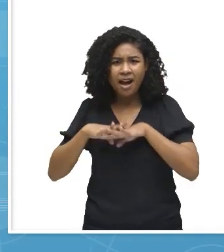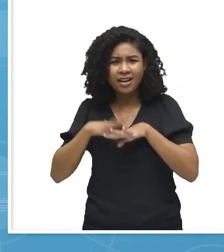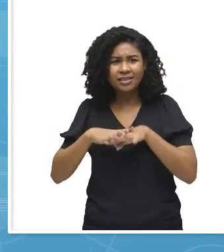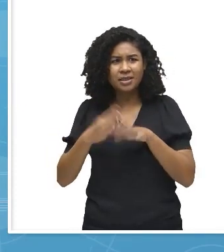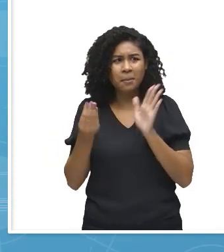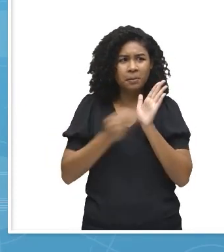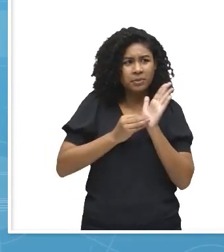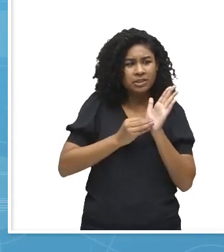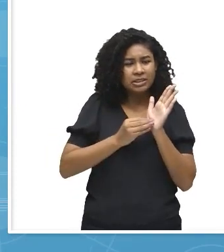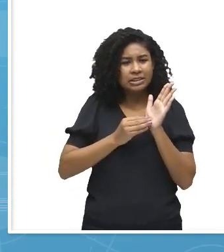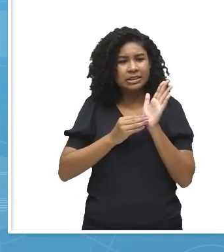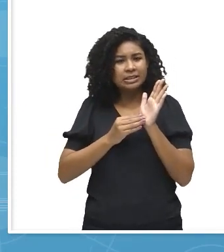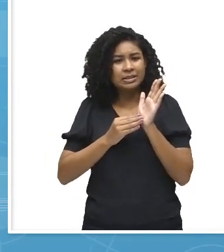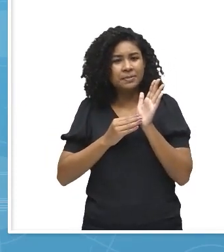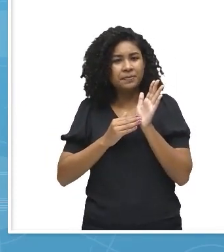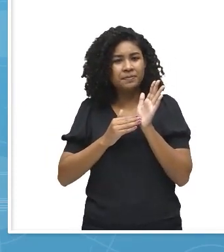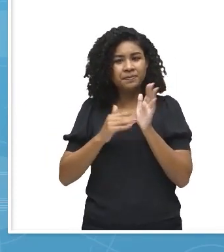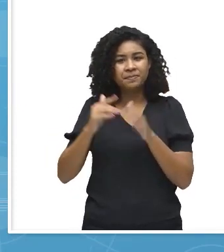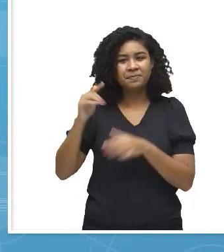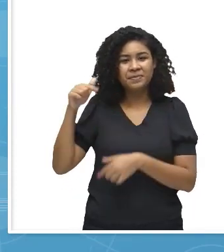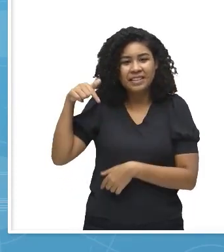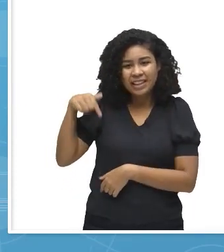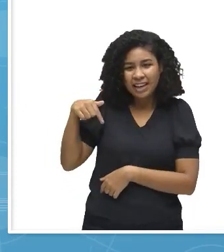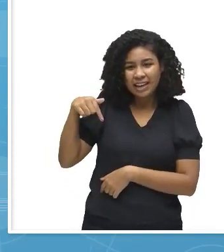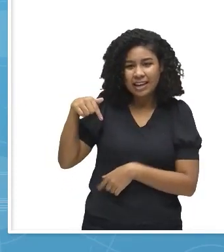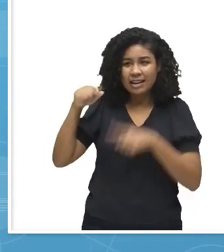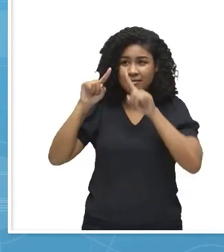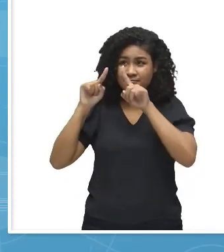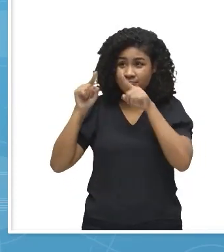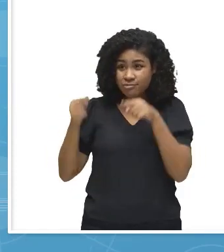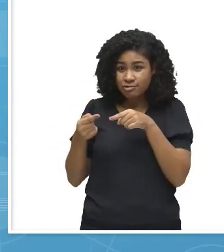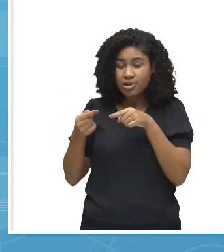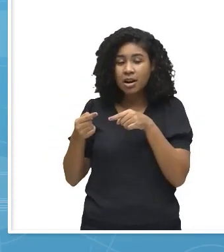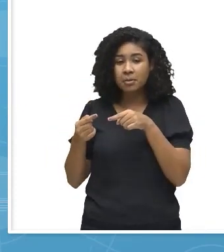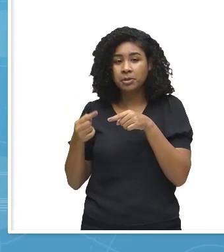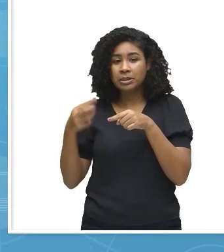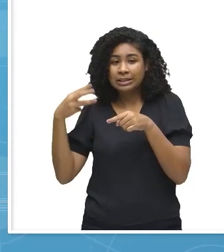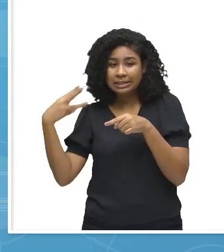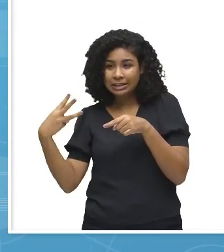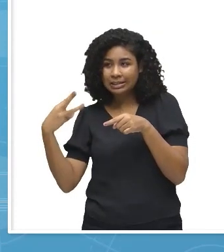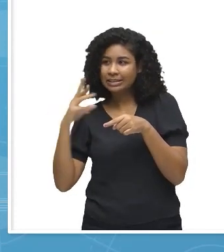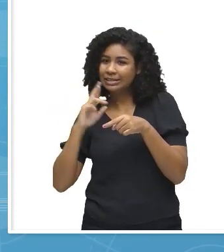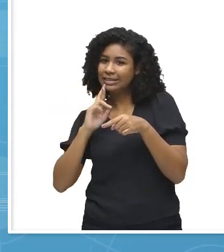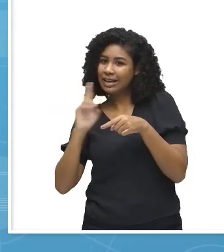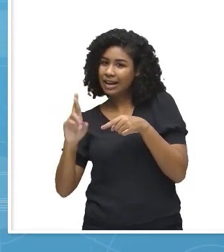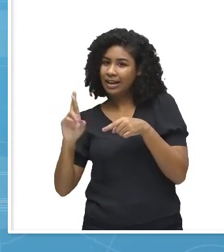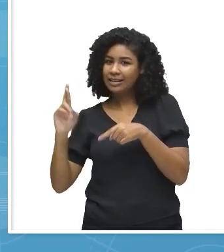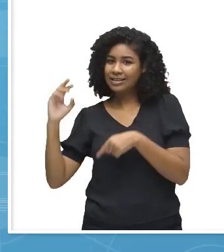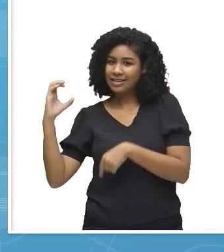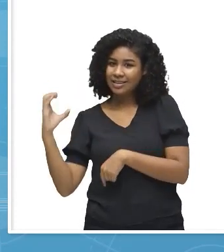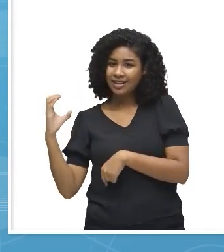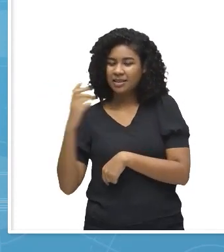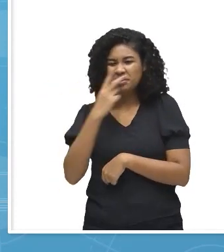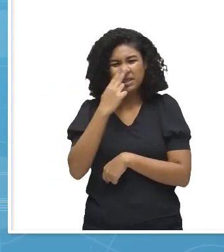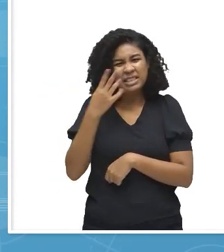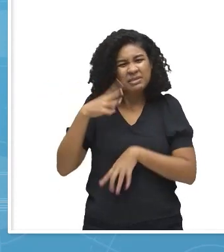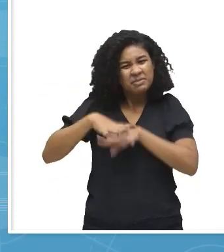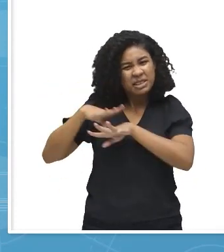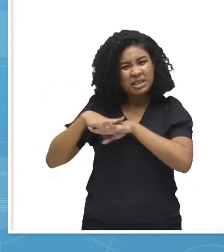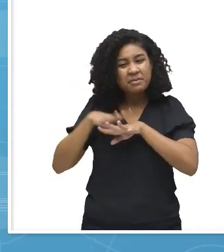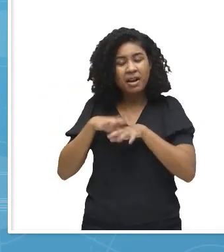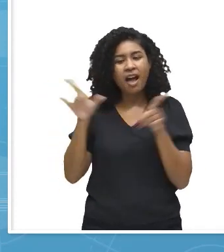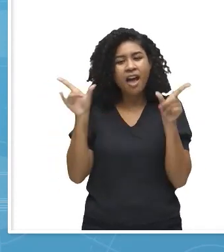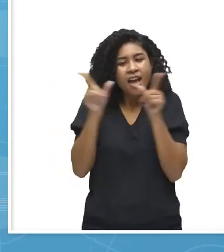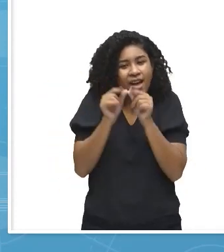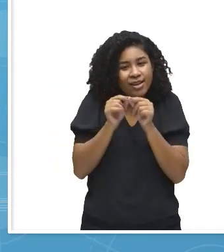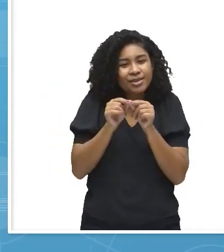Q entre parênteses, colocou 3 e R C. Ele colocou aí mais resumido, né? E aí